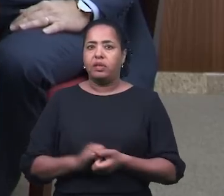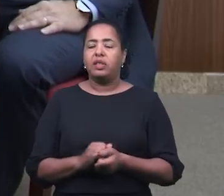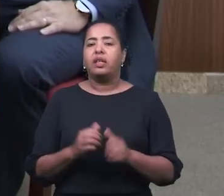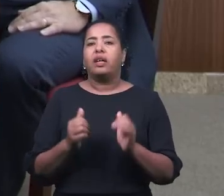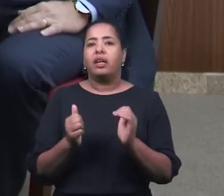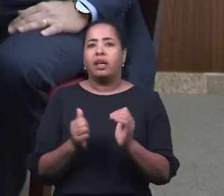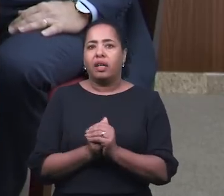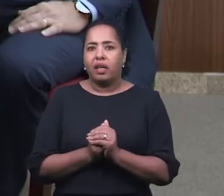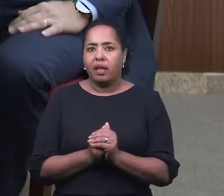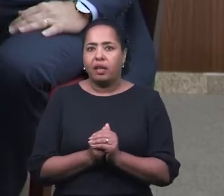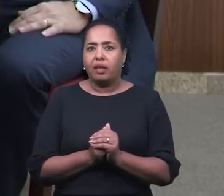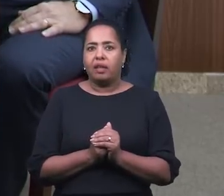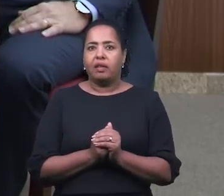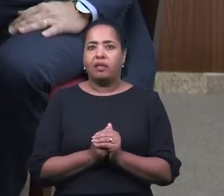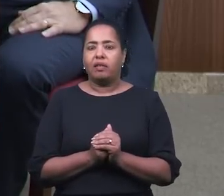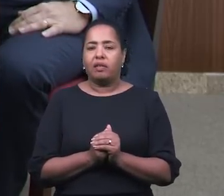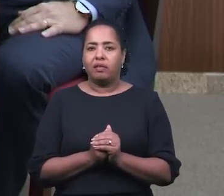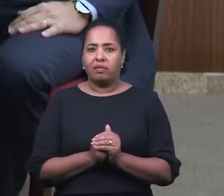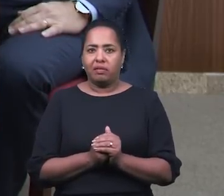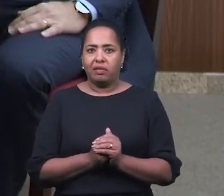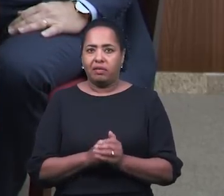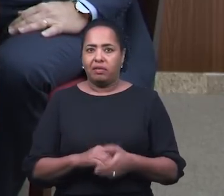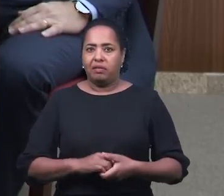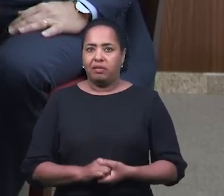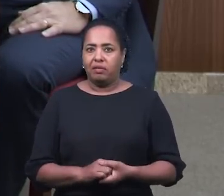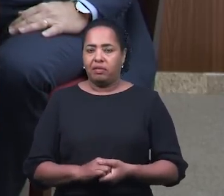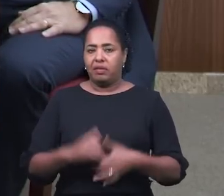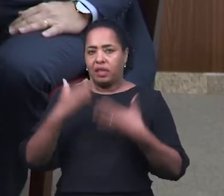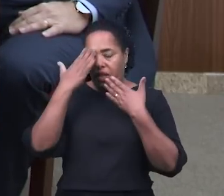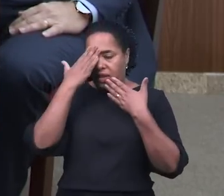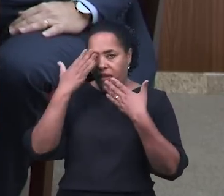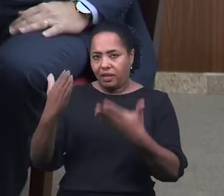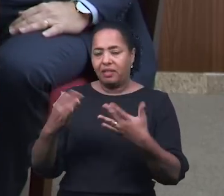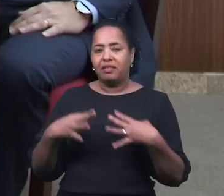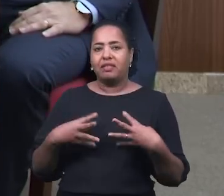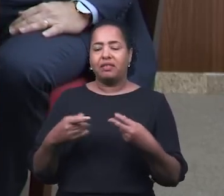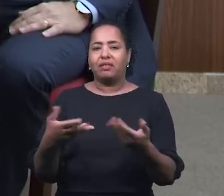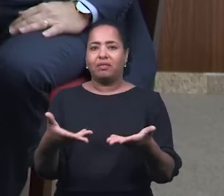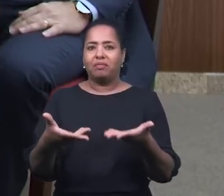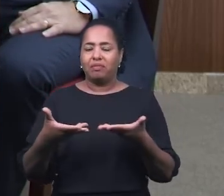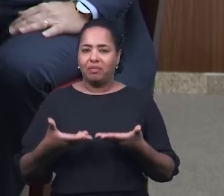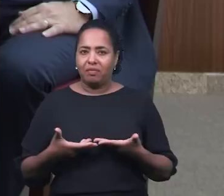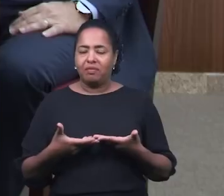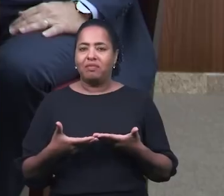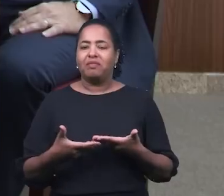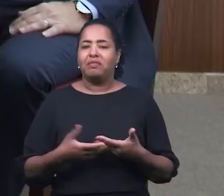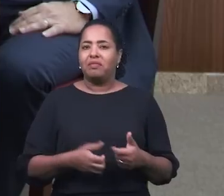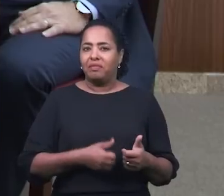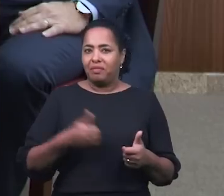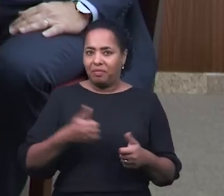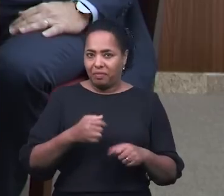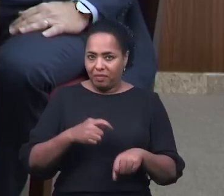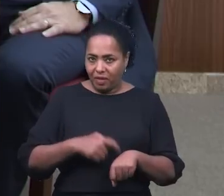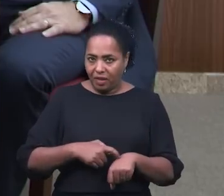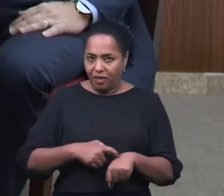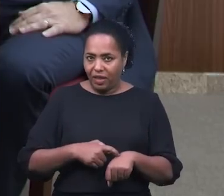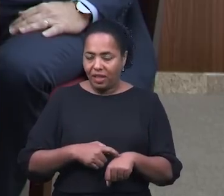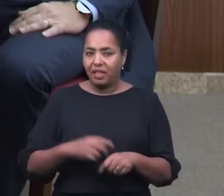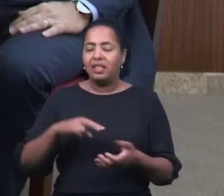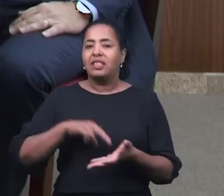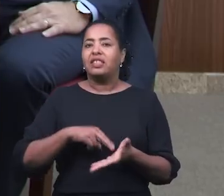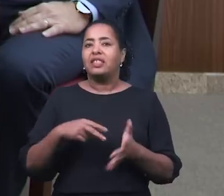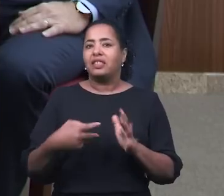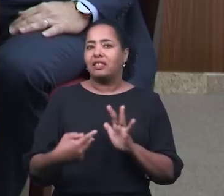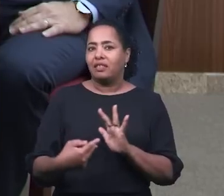uma alegria, viu? Amém, fico muito feliz de estar aqui com todos os irmãos, agradeço pelo convite. Muito bom, e saiba o seguinte, é a primeira vez,